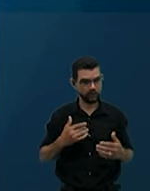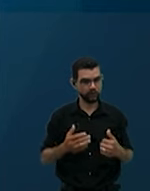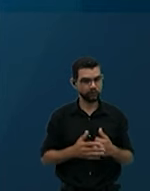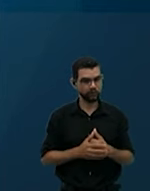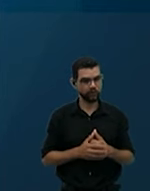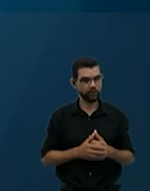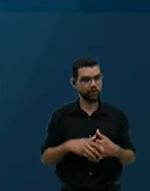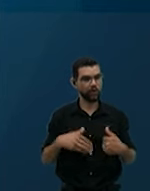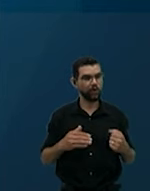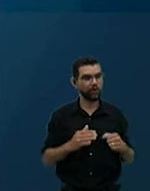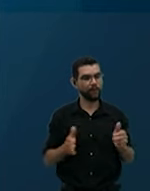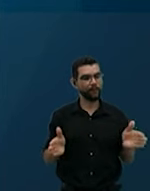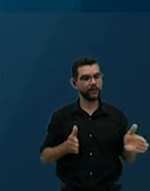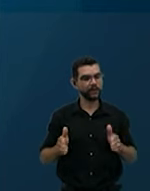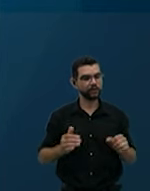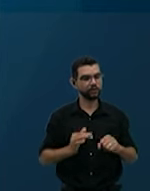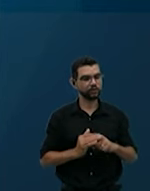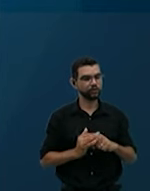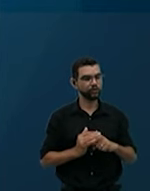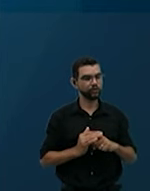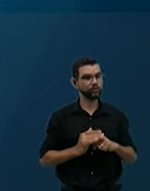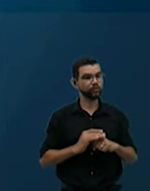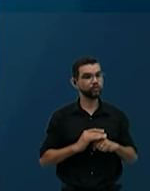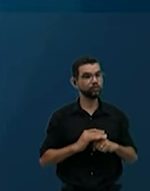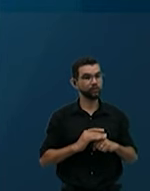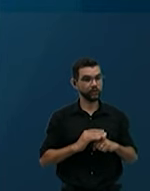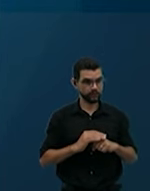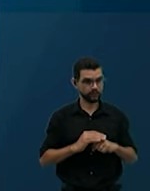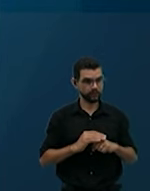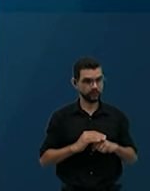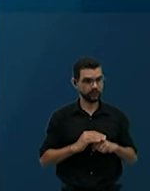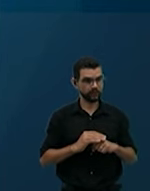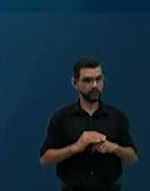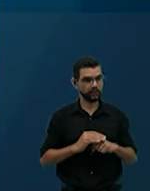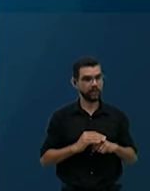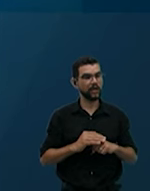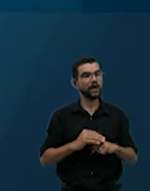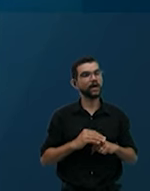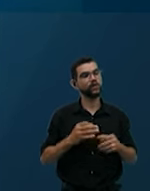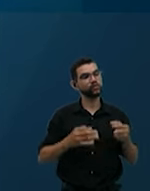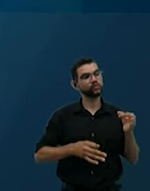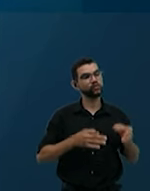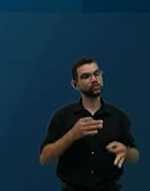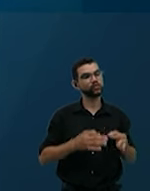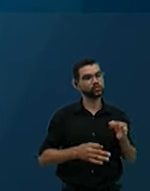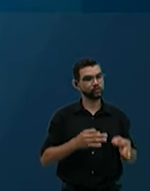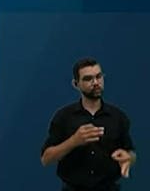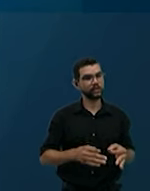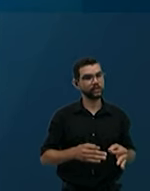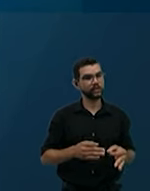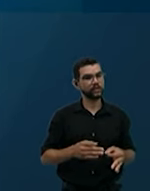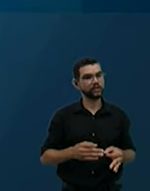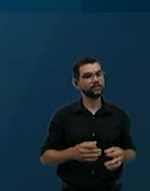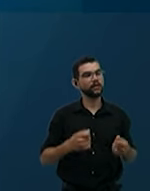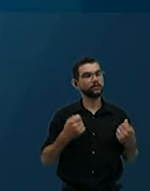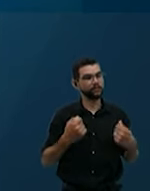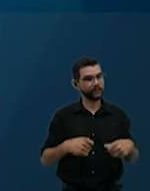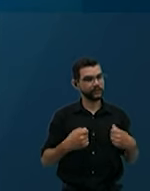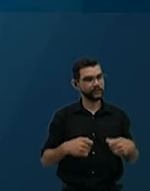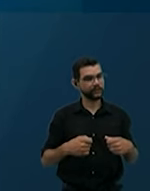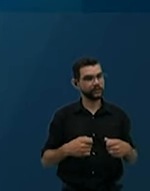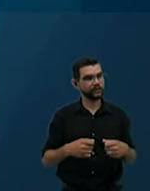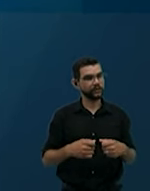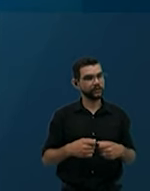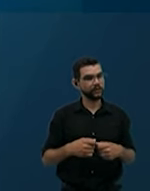Então, essa situação tem que ser vista pelo juízo, né, de primeira instância dos tribunais inferiores, porque